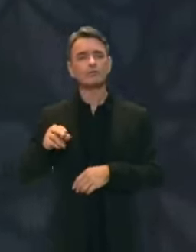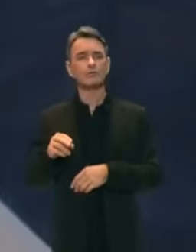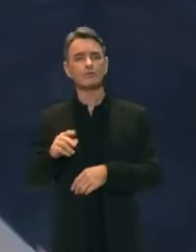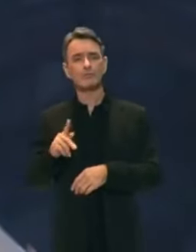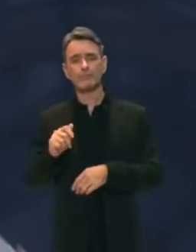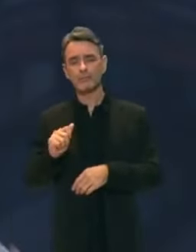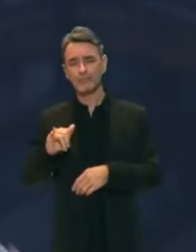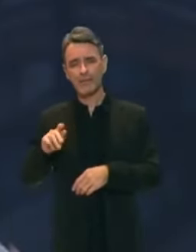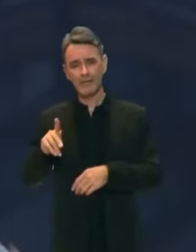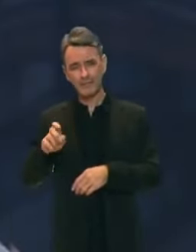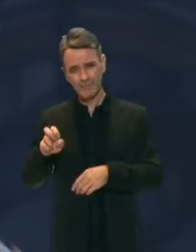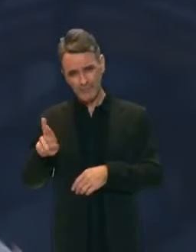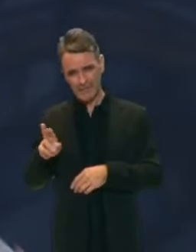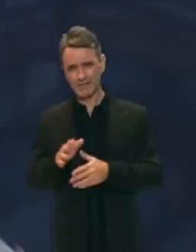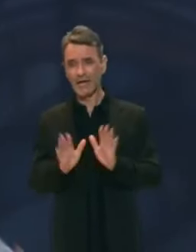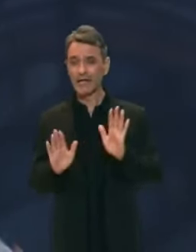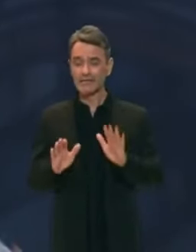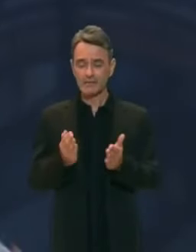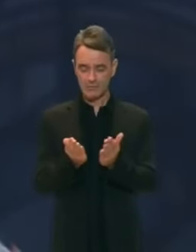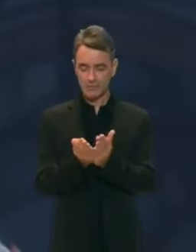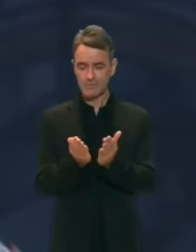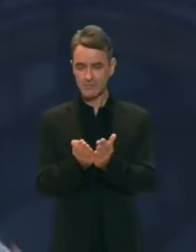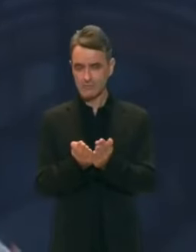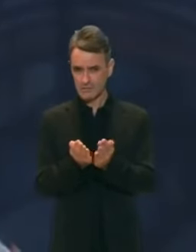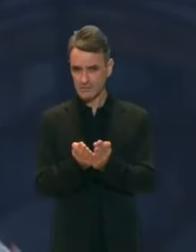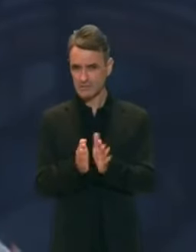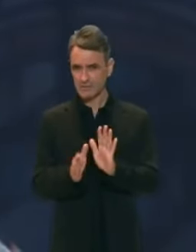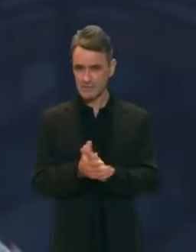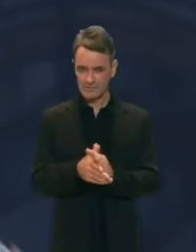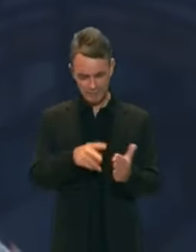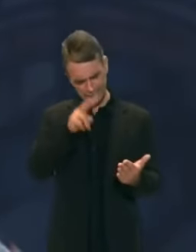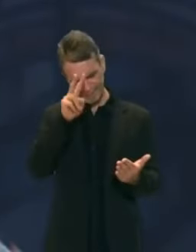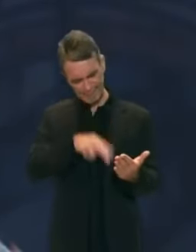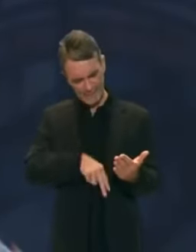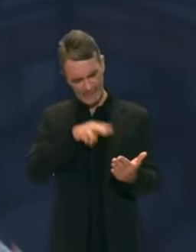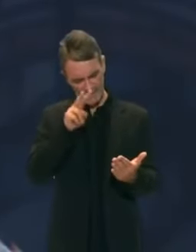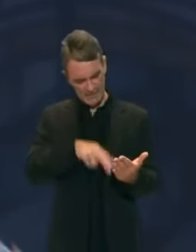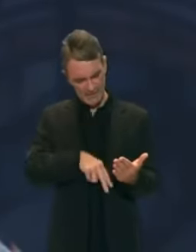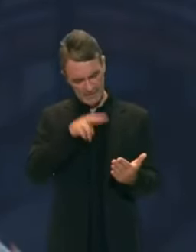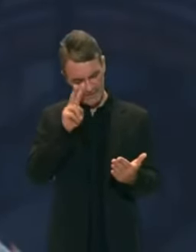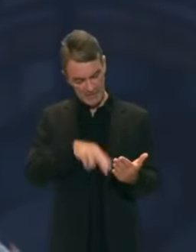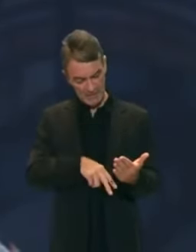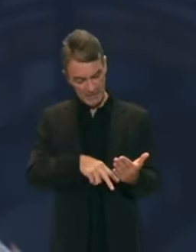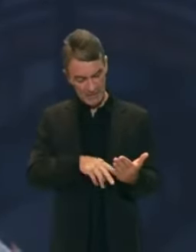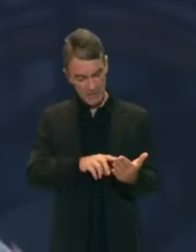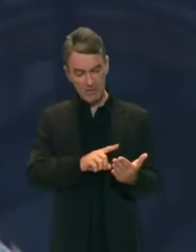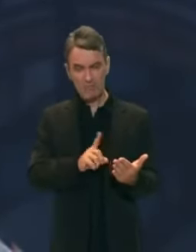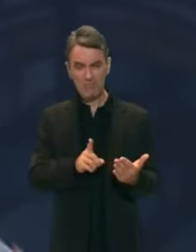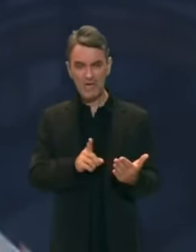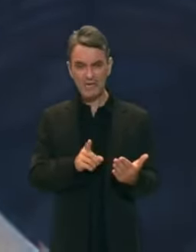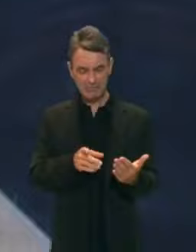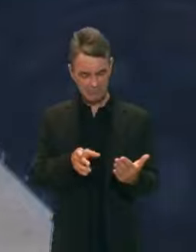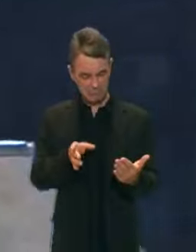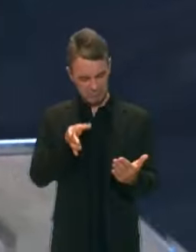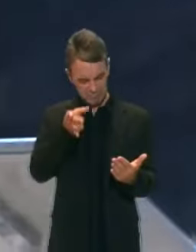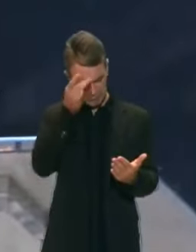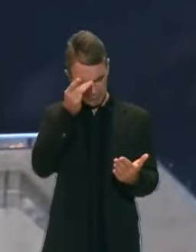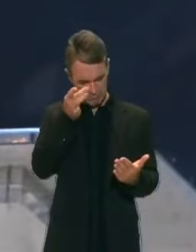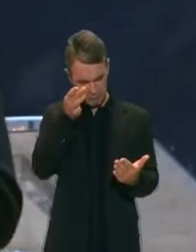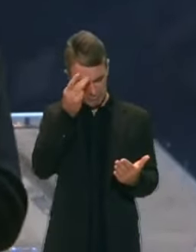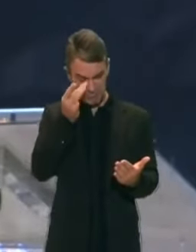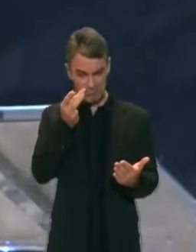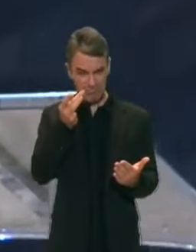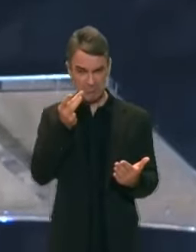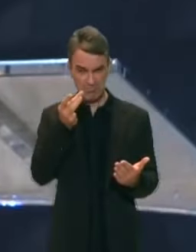vezes os cristãos, eles leem a palavra, mas por não guardarem no seu coração, é como se eles